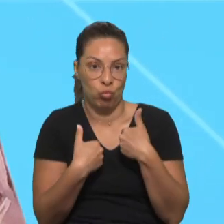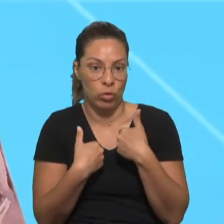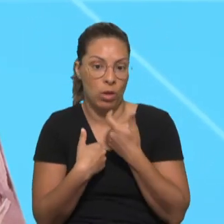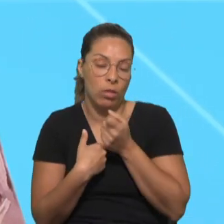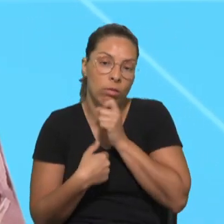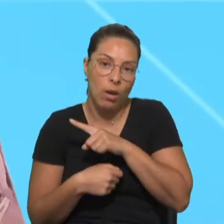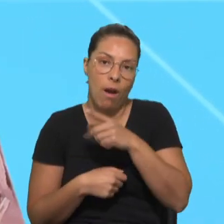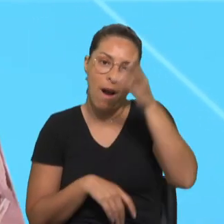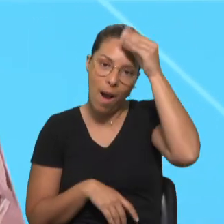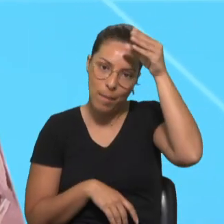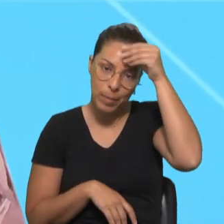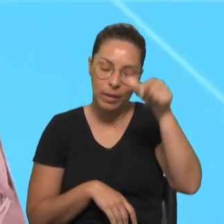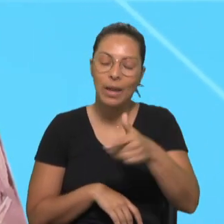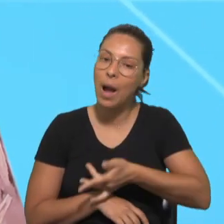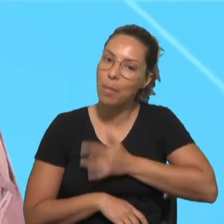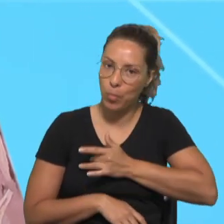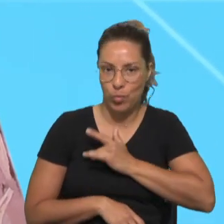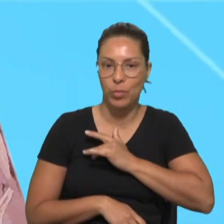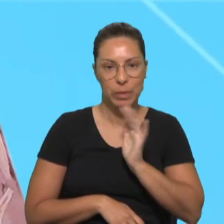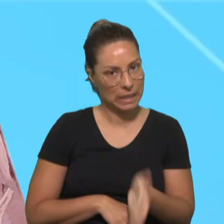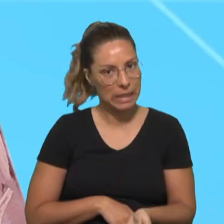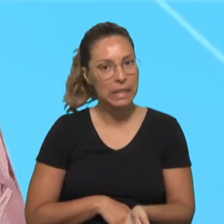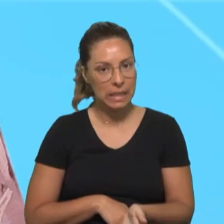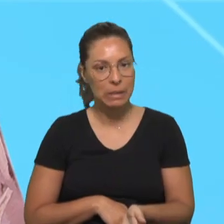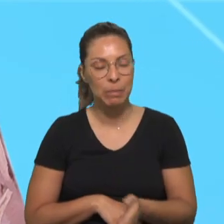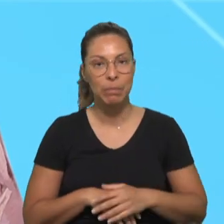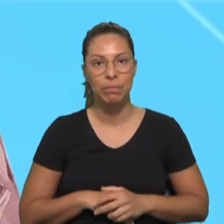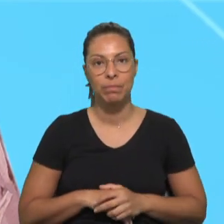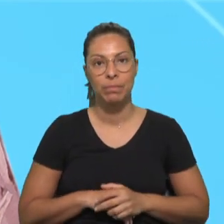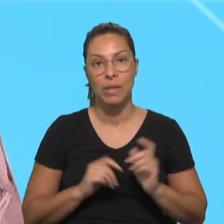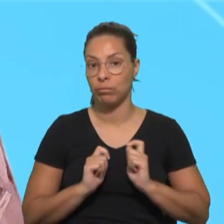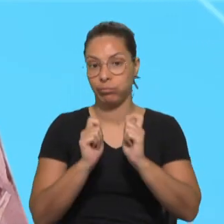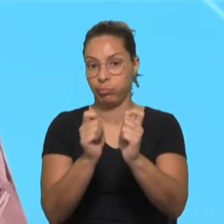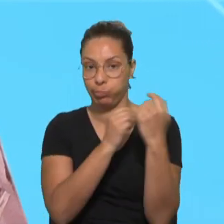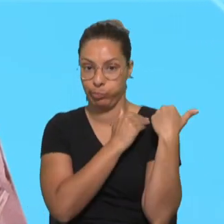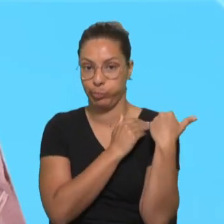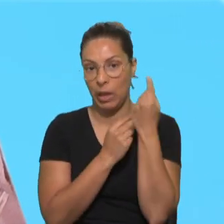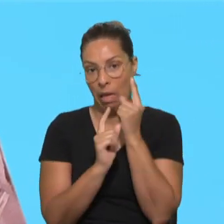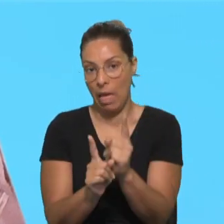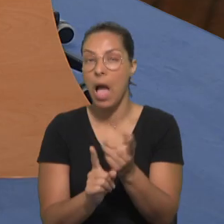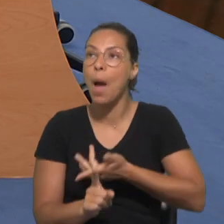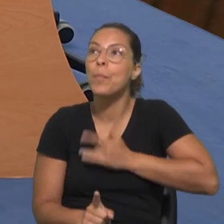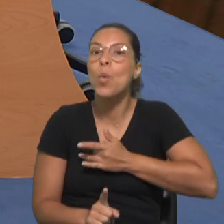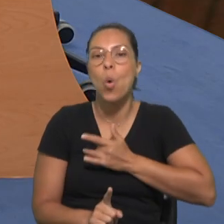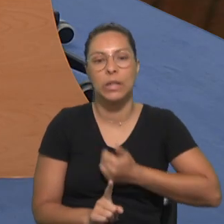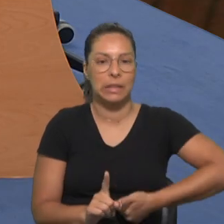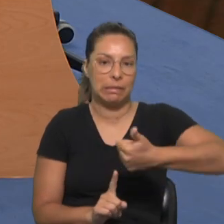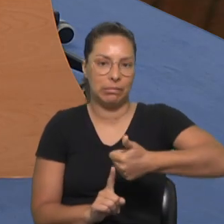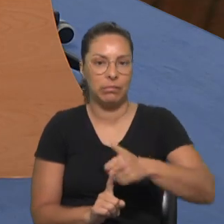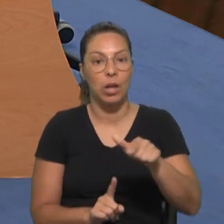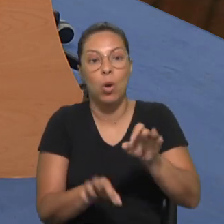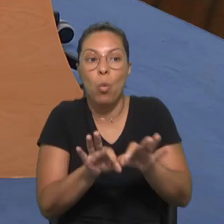esta lição do amor. E a herança é essa? E a herança é essa. É o amor. É o amor, viver como Ele